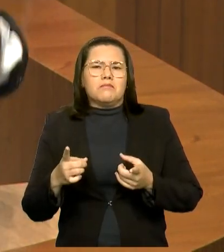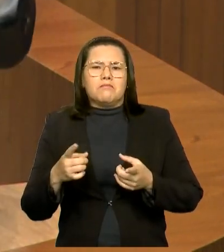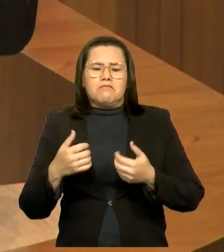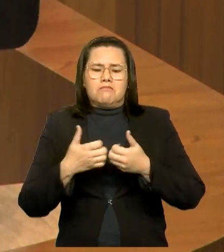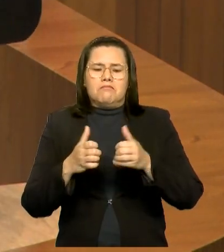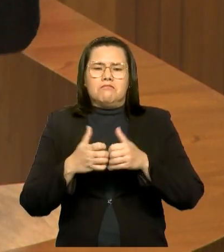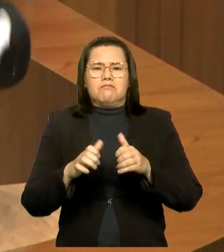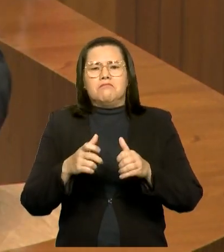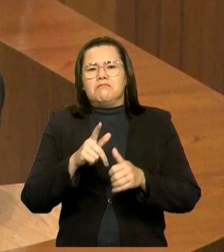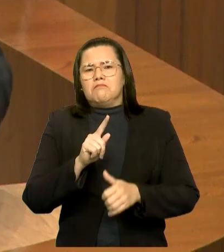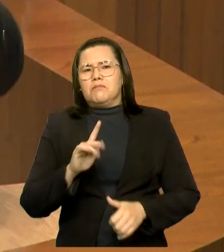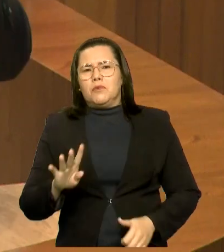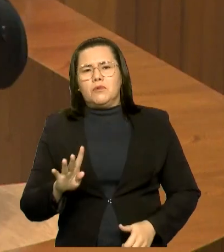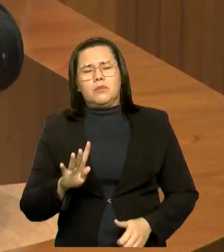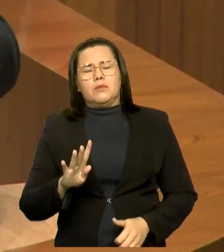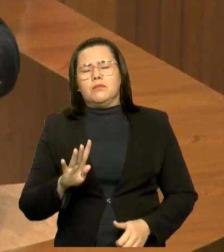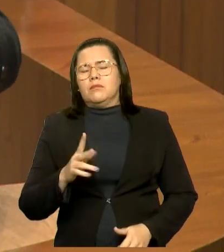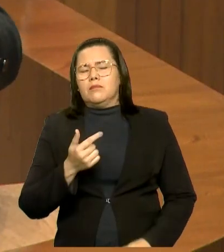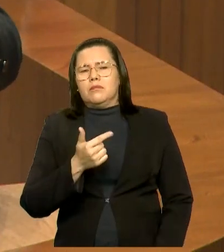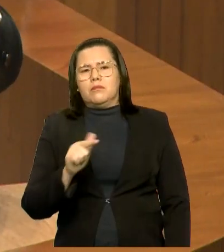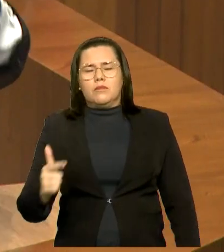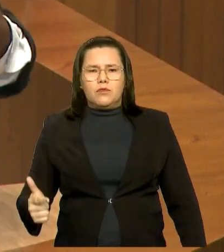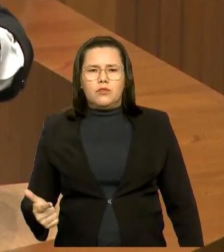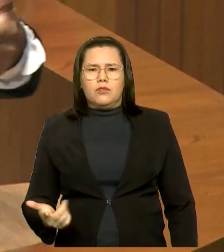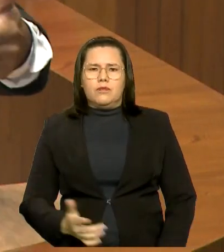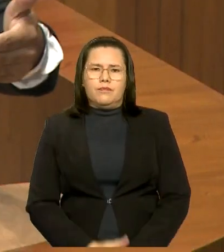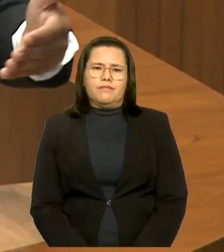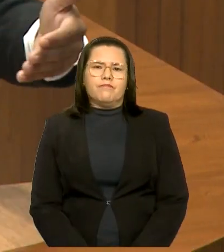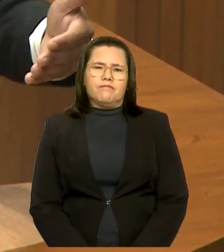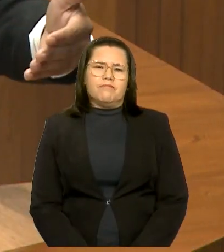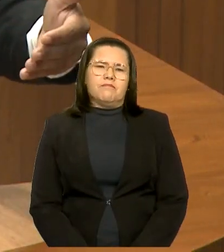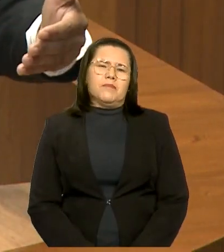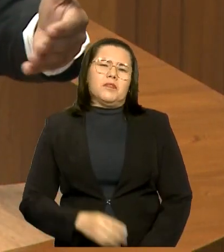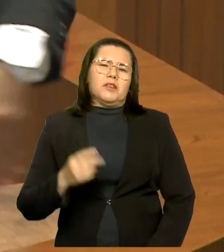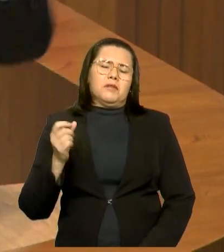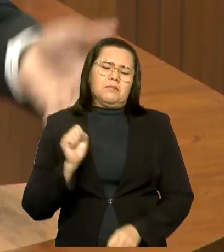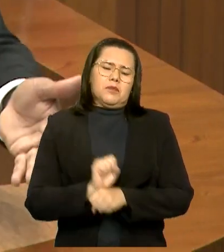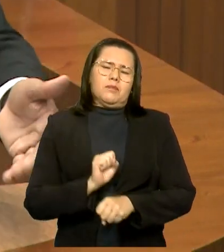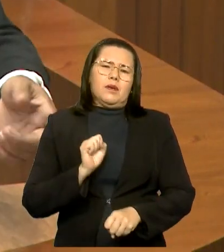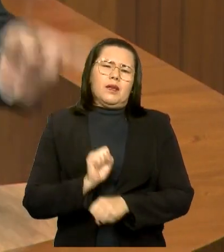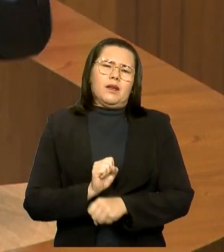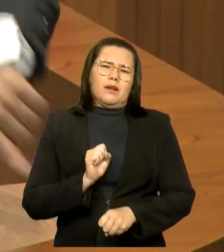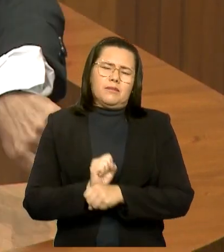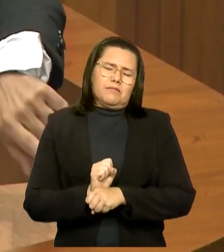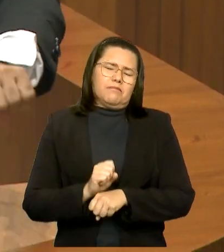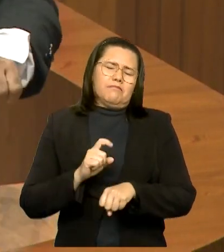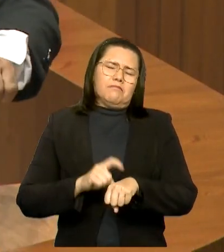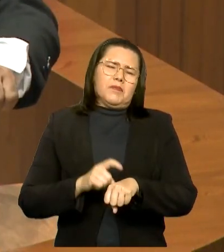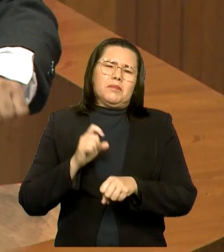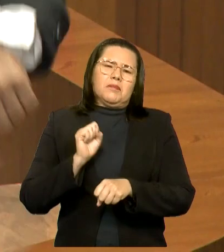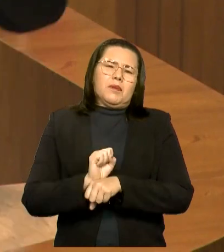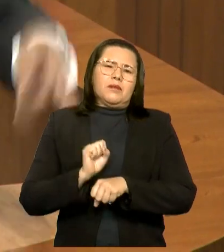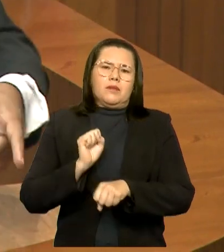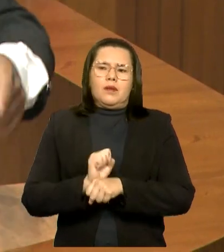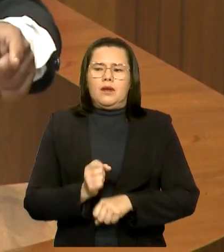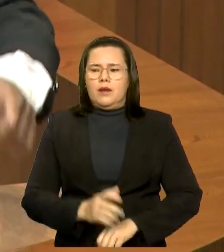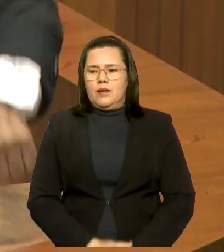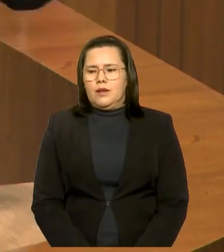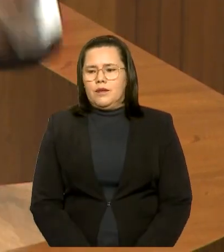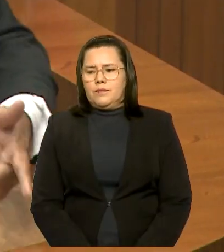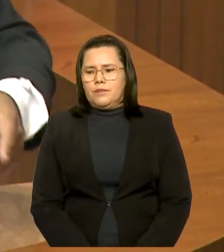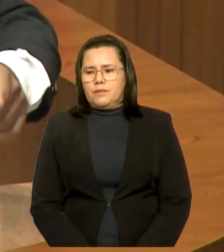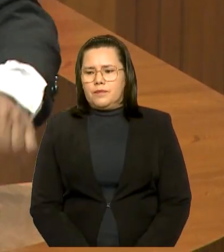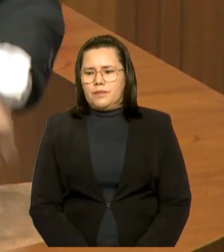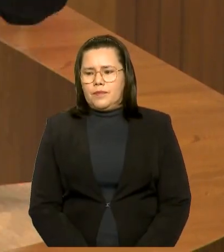esse problema tem que ser resolvido. Não adianta fazer como o prefeito fez, antes de ser prefeito, que anunciou que iria resolver,